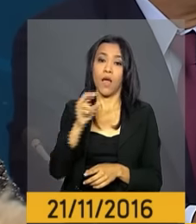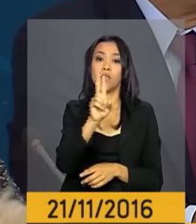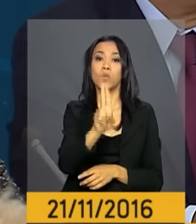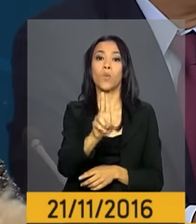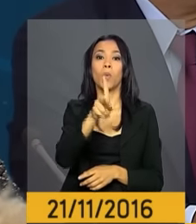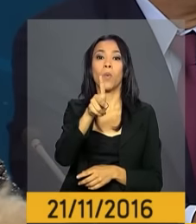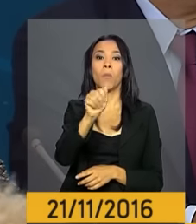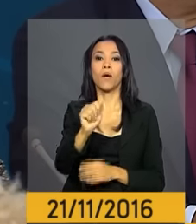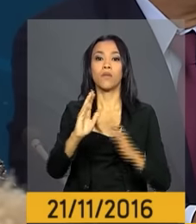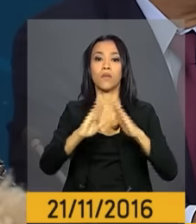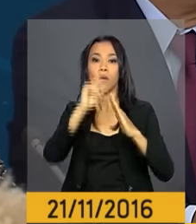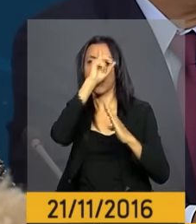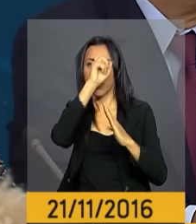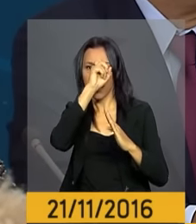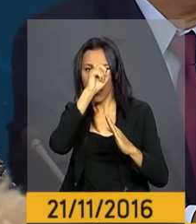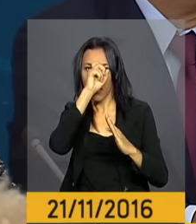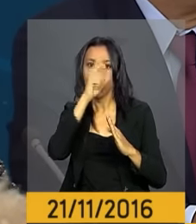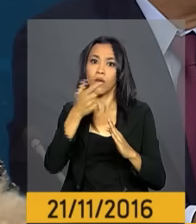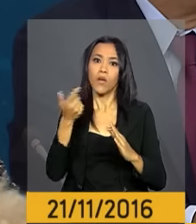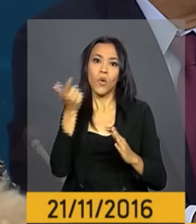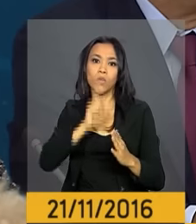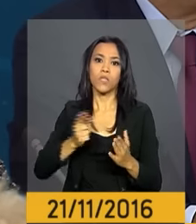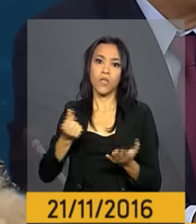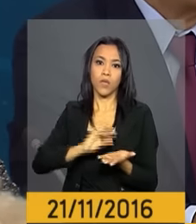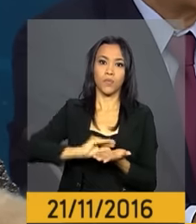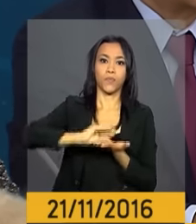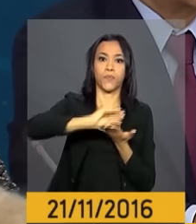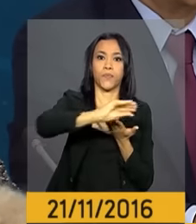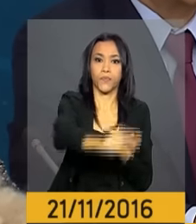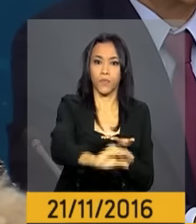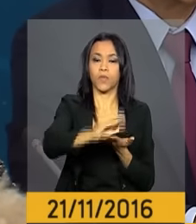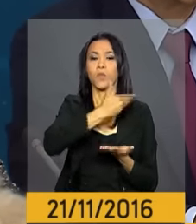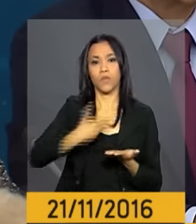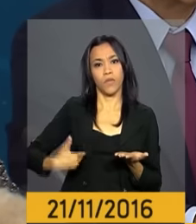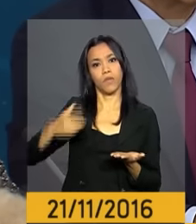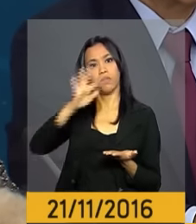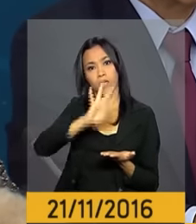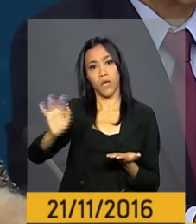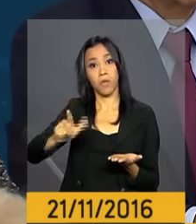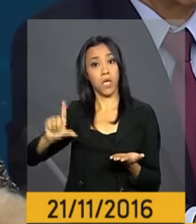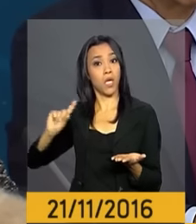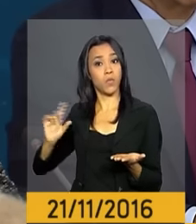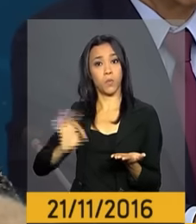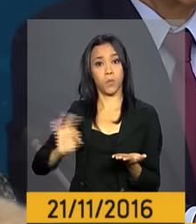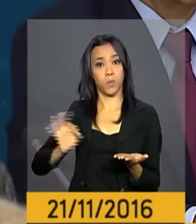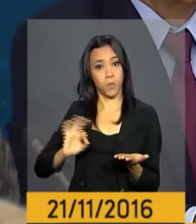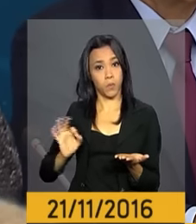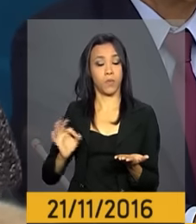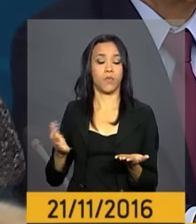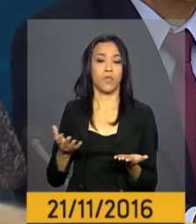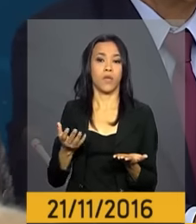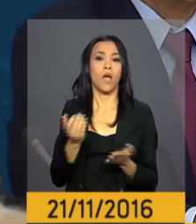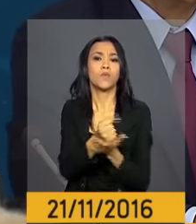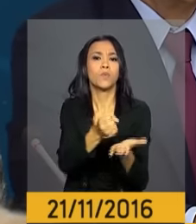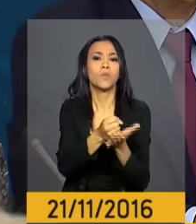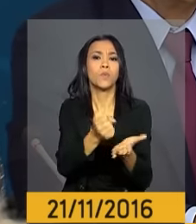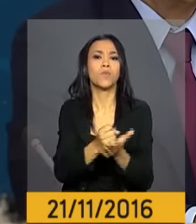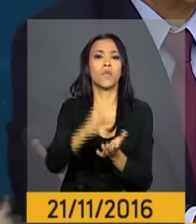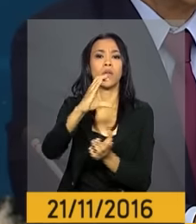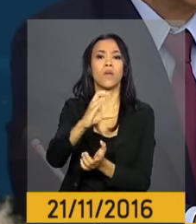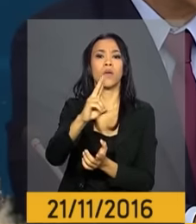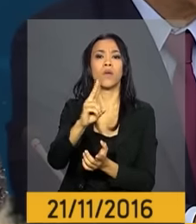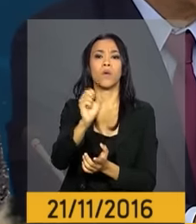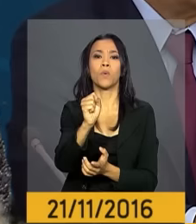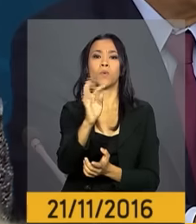receber verbas de custeio do governo federal, que não recebiam. Não é? Portanto, com ganhos de eficiência, ganha